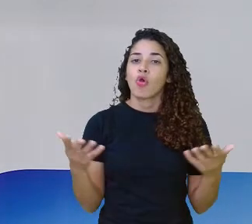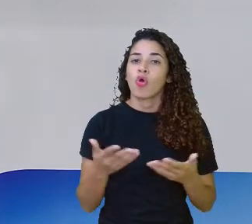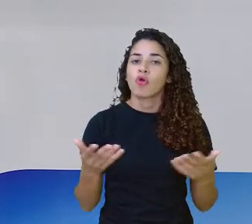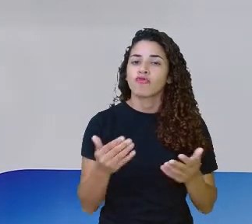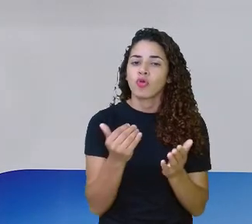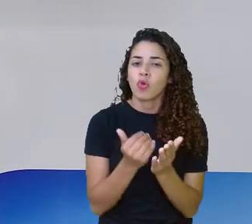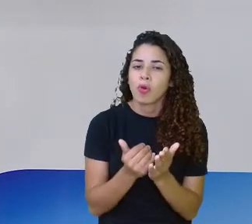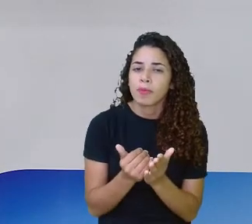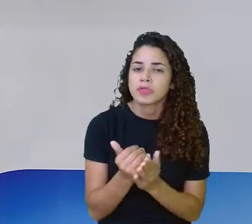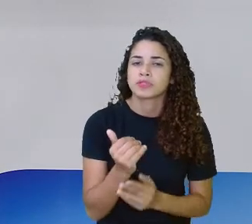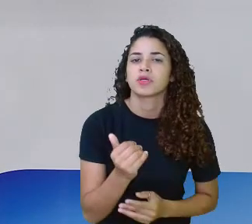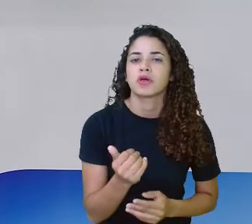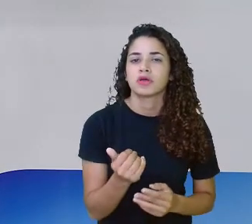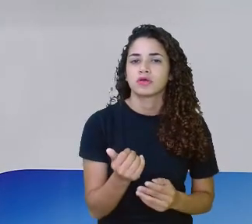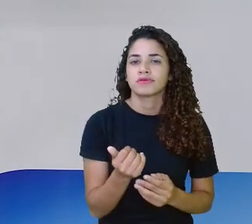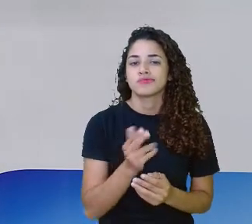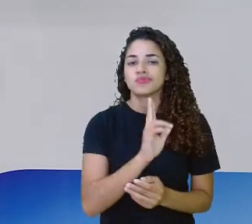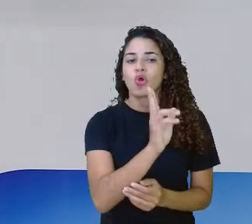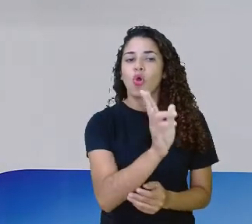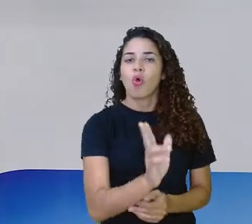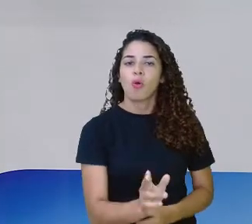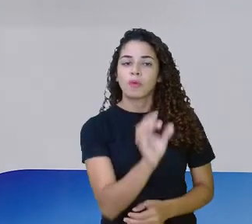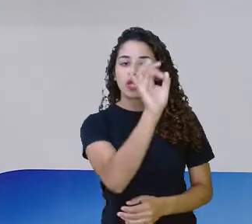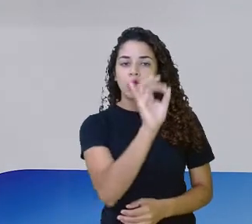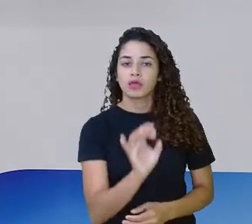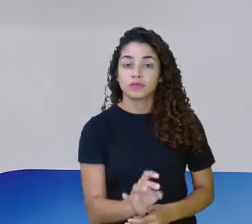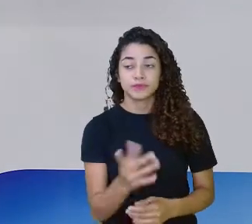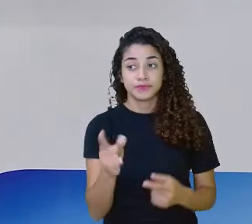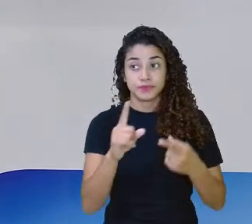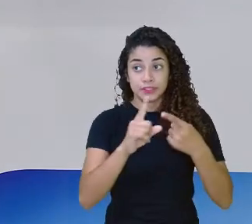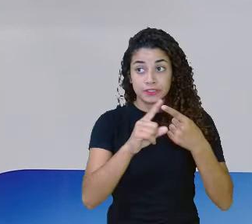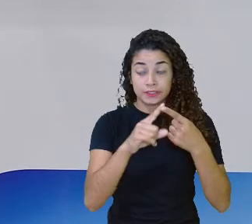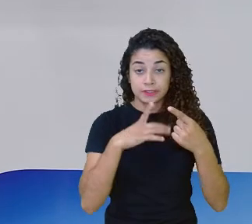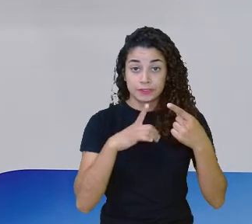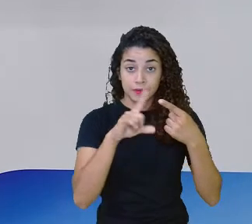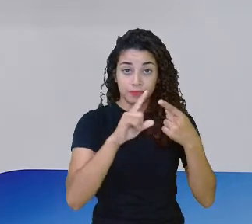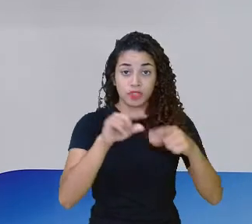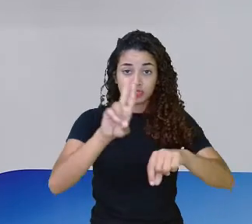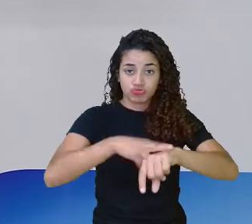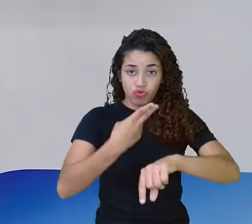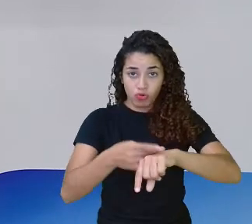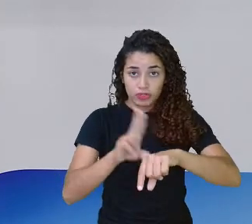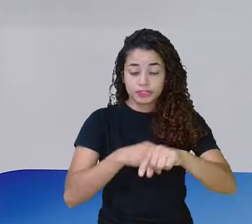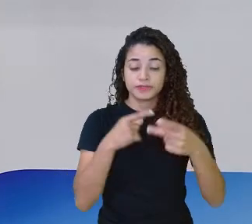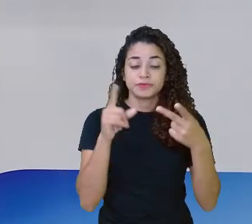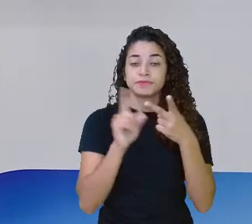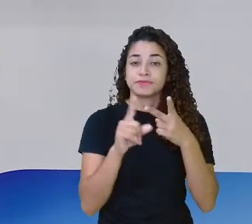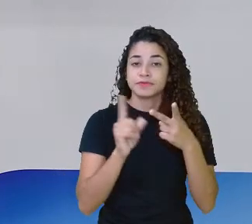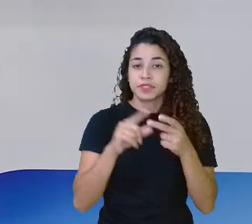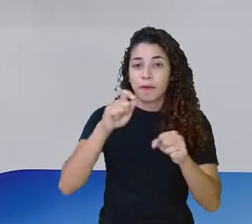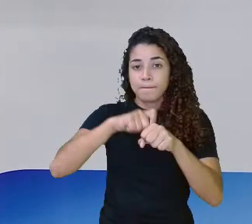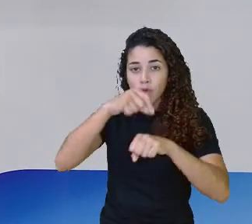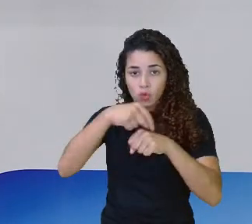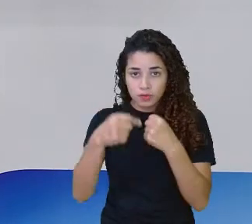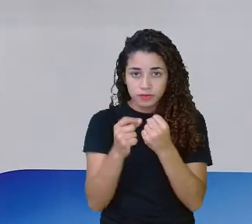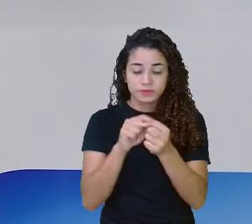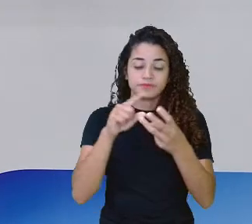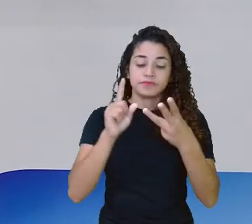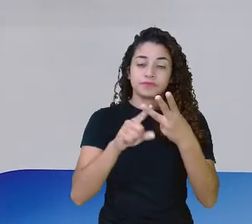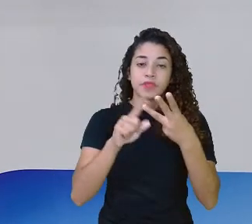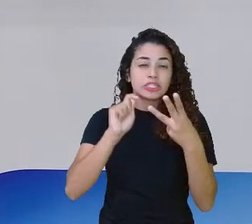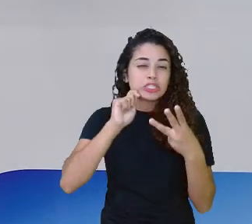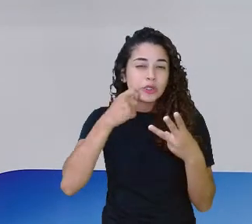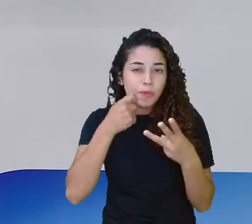Vamos começar por aí, certo? Vamos começar. A gente tem o sorvete de chocolate, o de morango, o